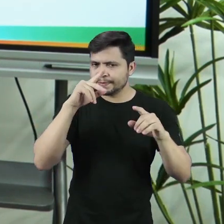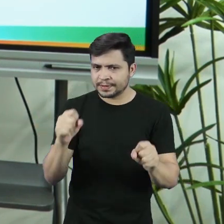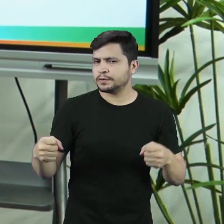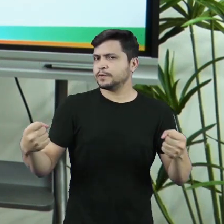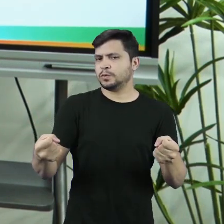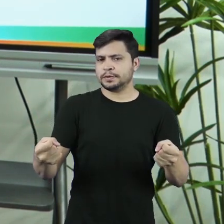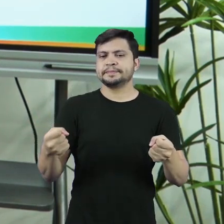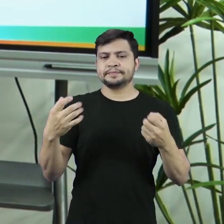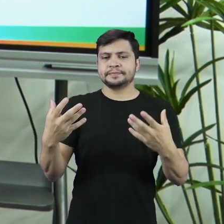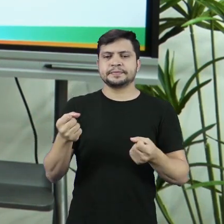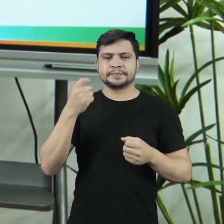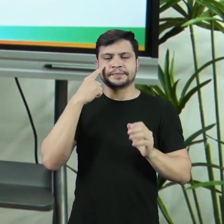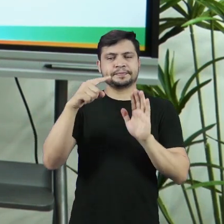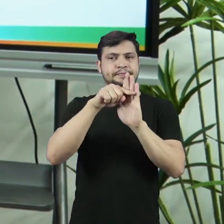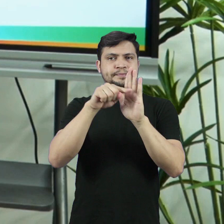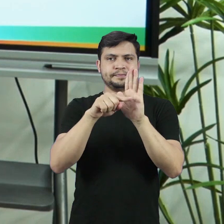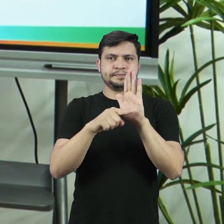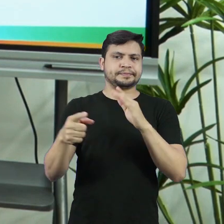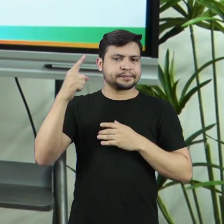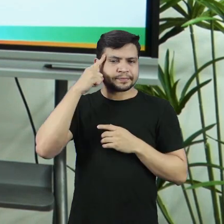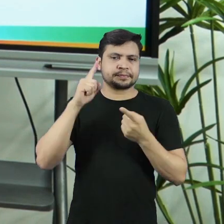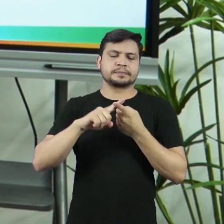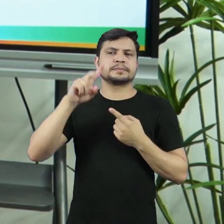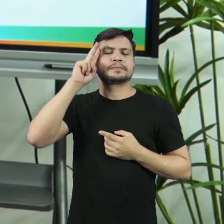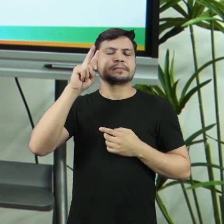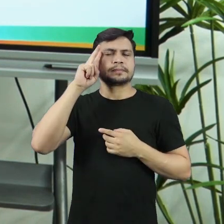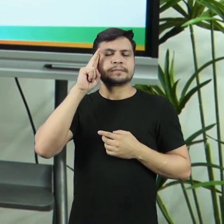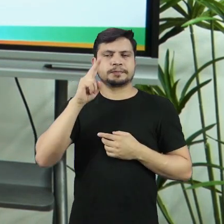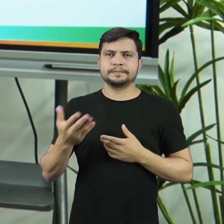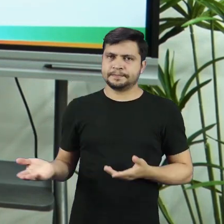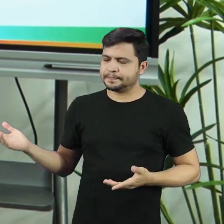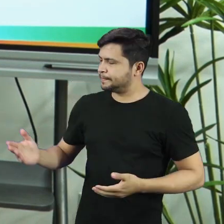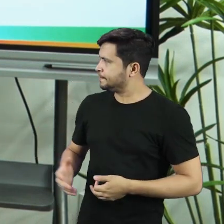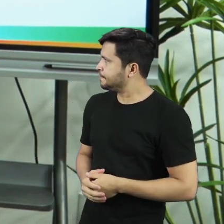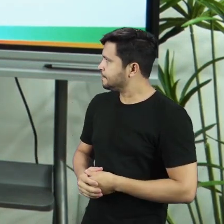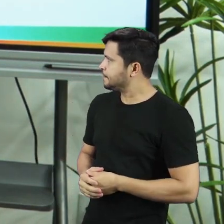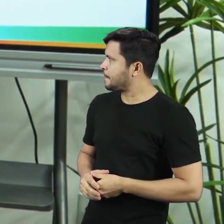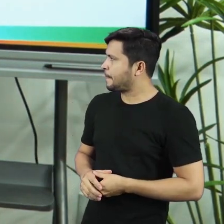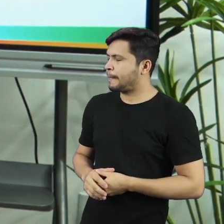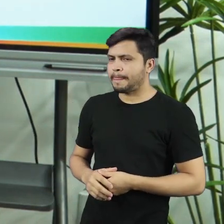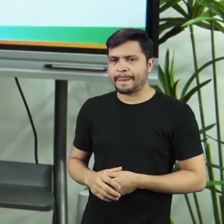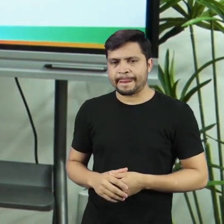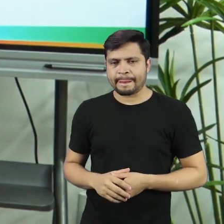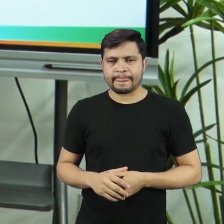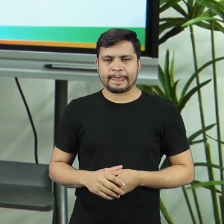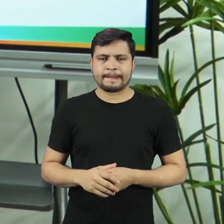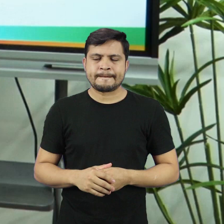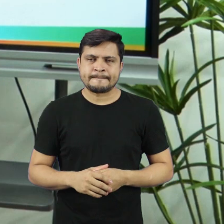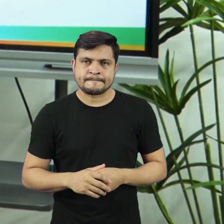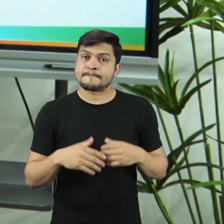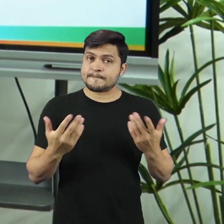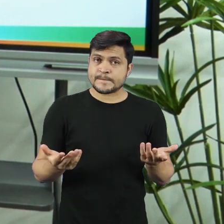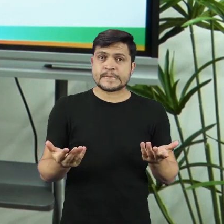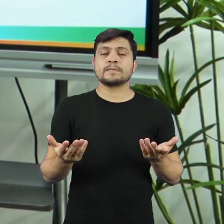retomar alguns tópicos para a gente pensar e relembrar ditadura civil-militar. Primeiro tópico desse, né? A ditadura é um período de exceção